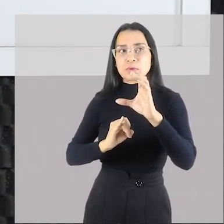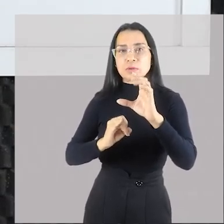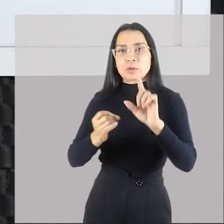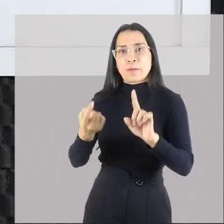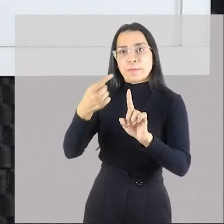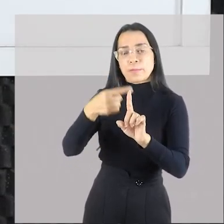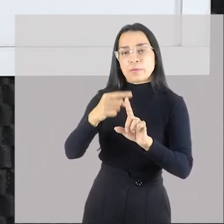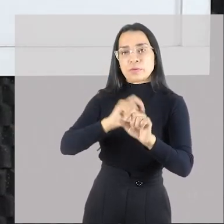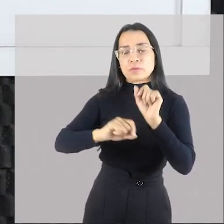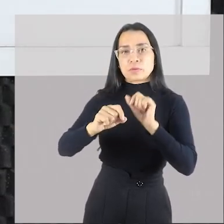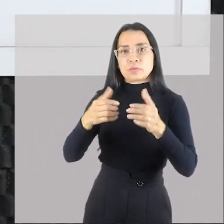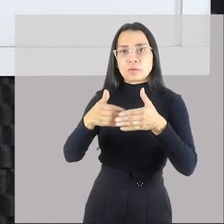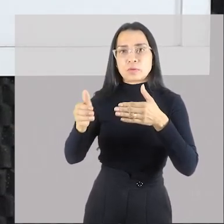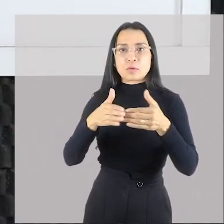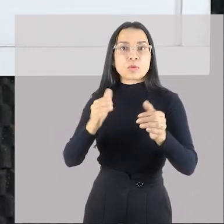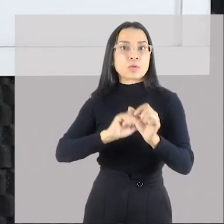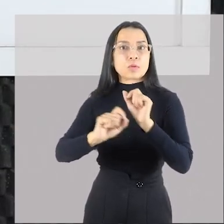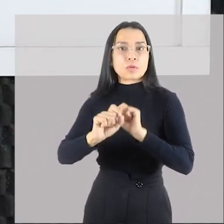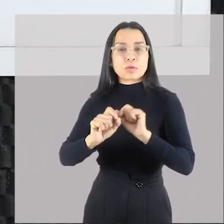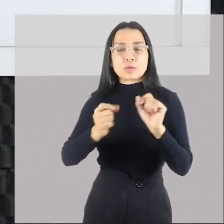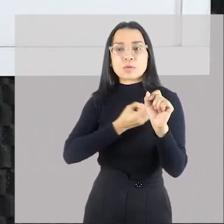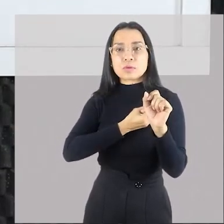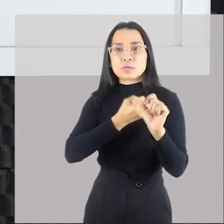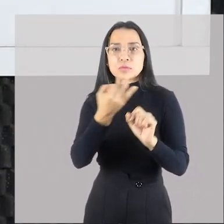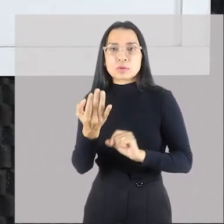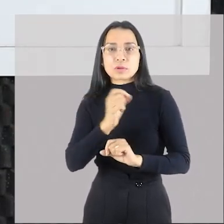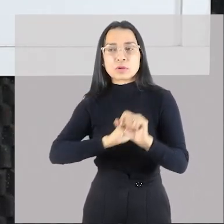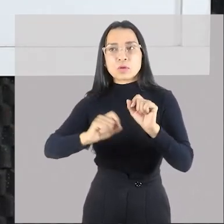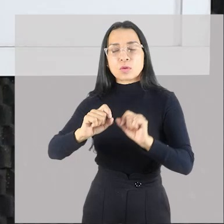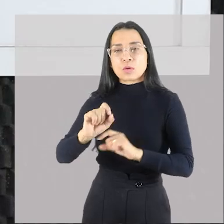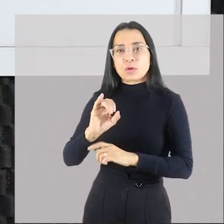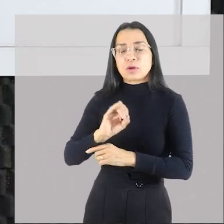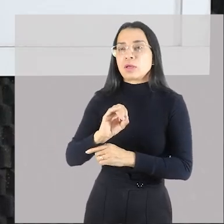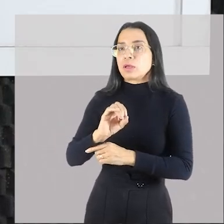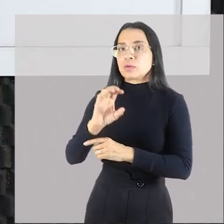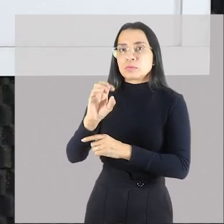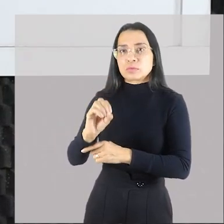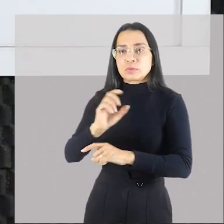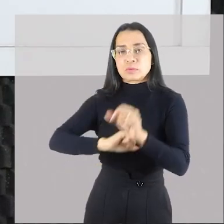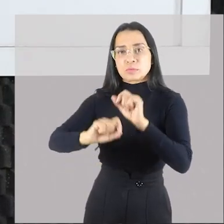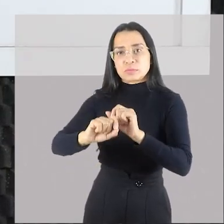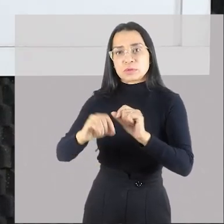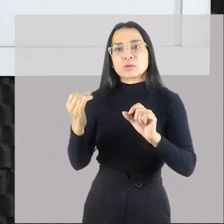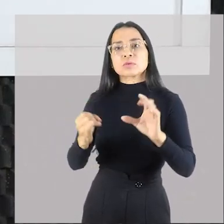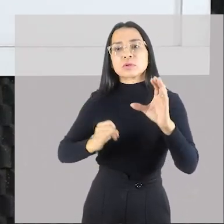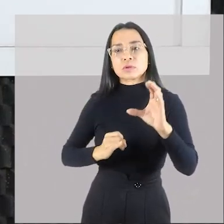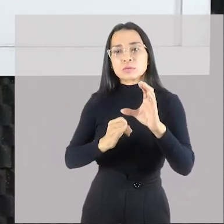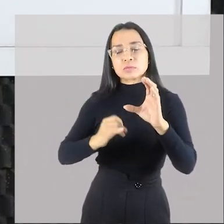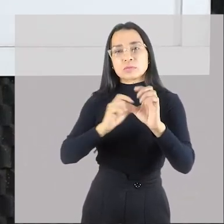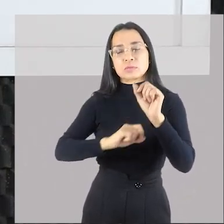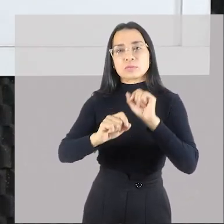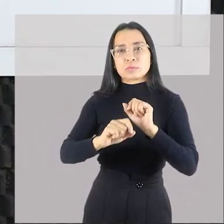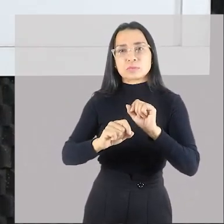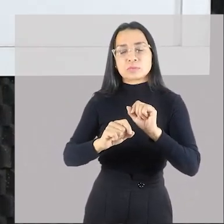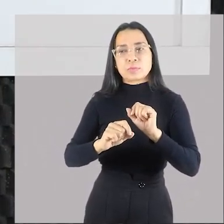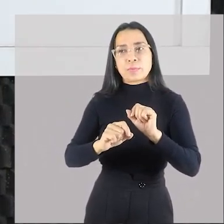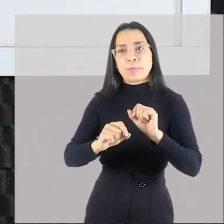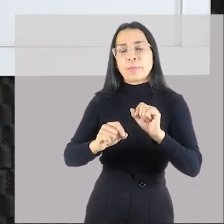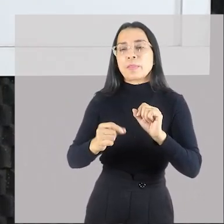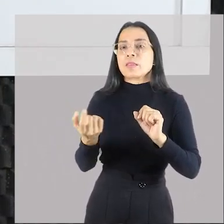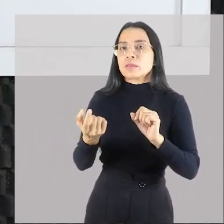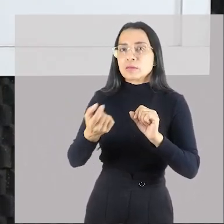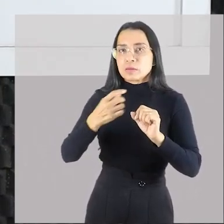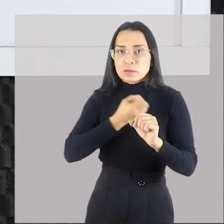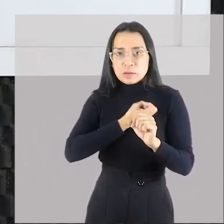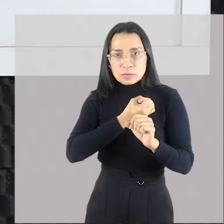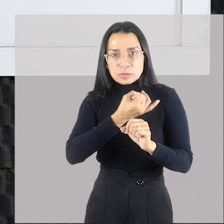Qualquer valor que seja maior do que o zero da função, tem imagens positivas. Valores que são menores do que o